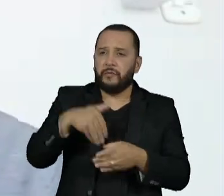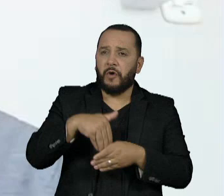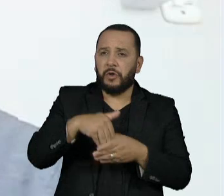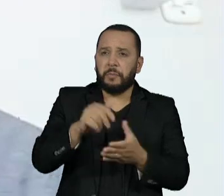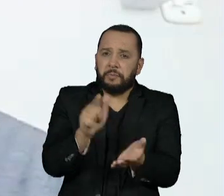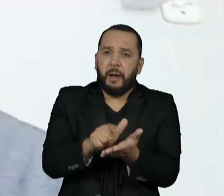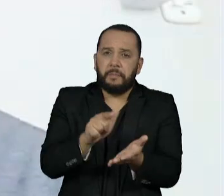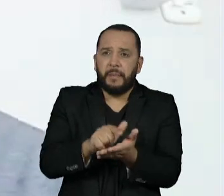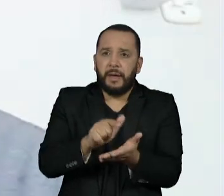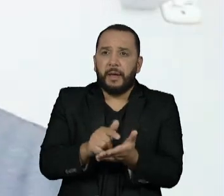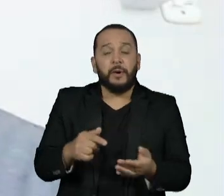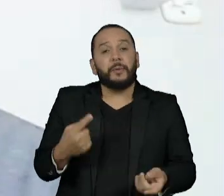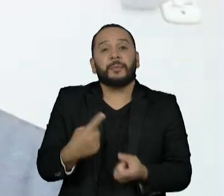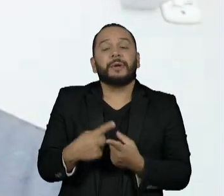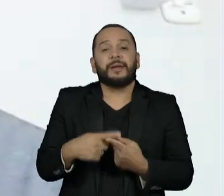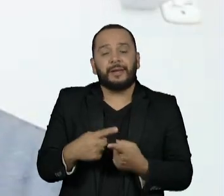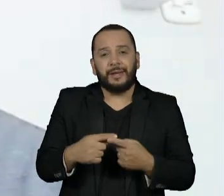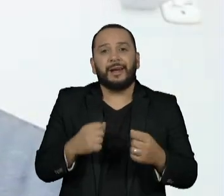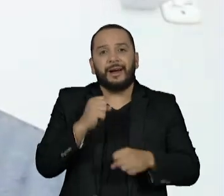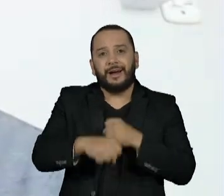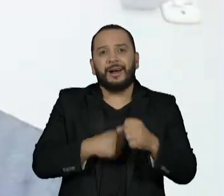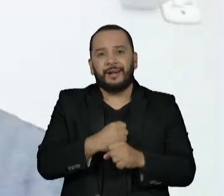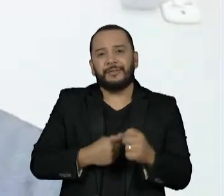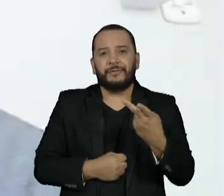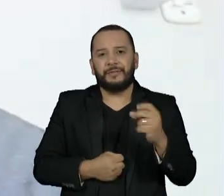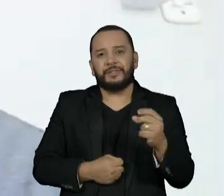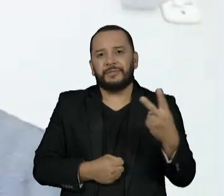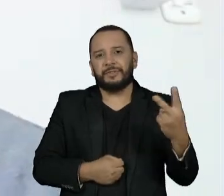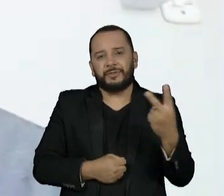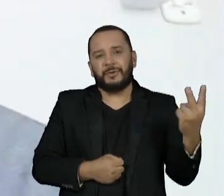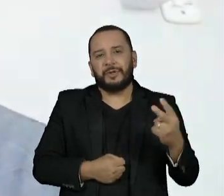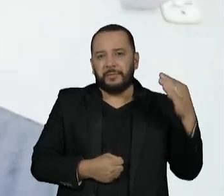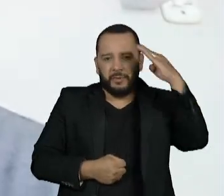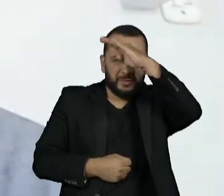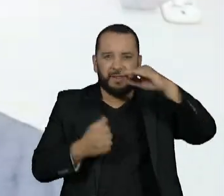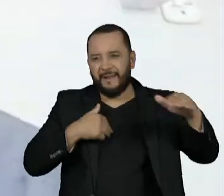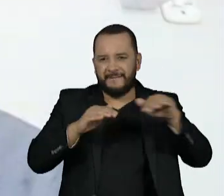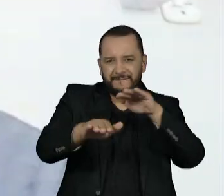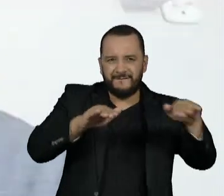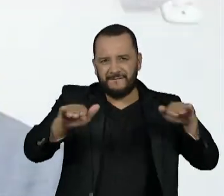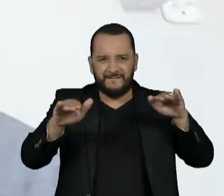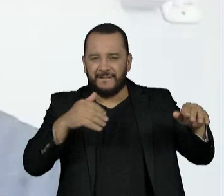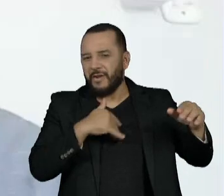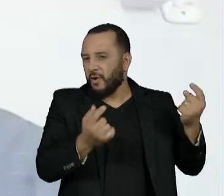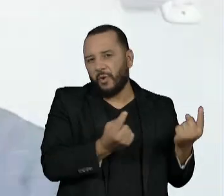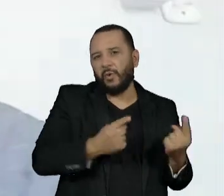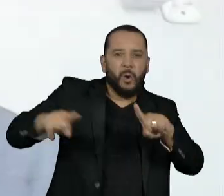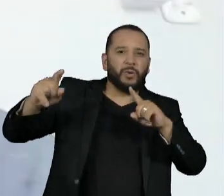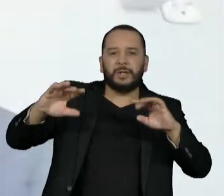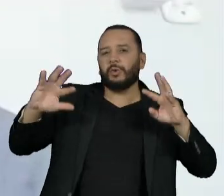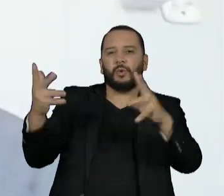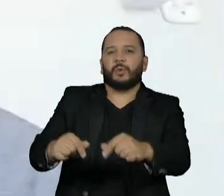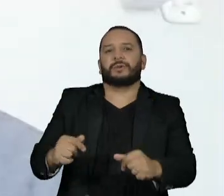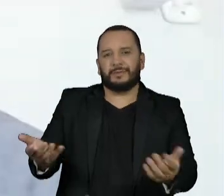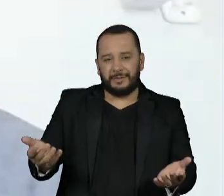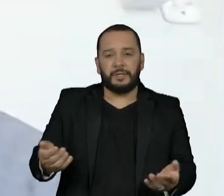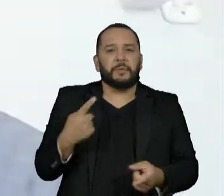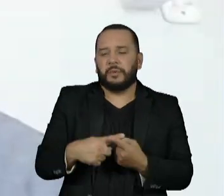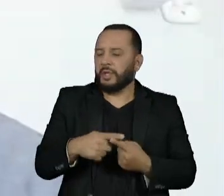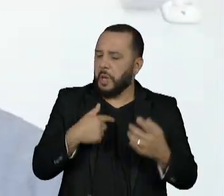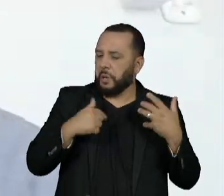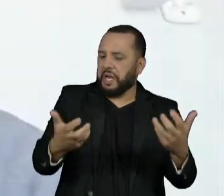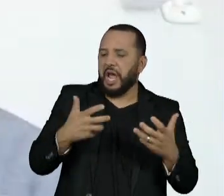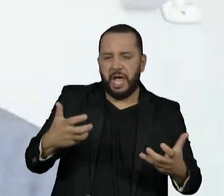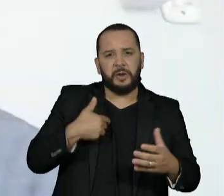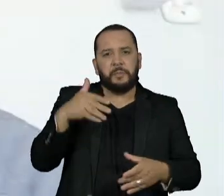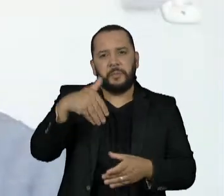2022, mobilizar a tropa dele de modo bastante enfático contra, de novo, tudo e todos que impediram ele de governar, que